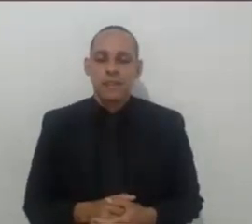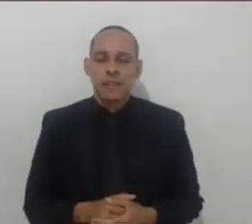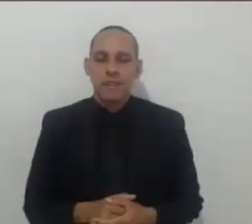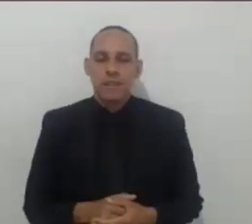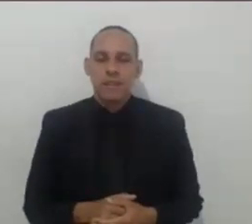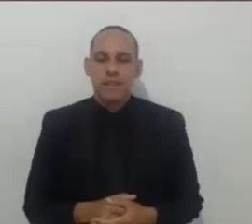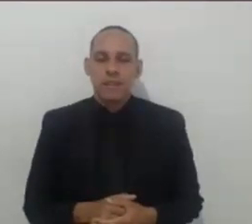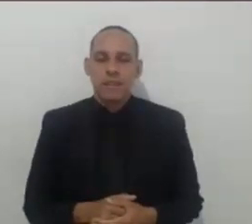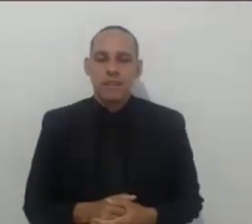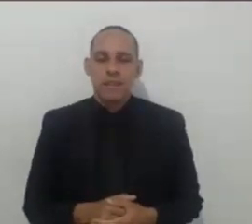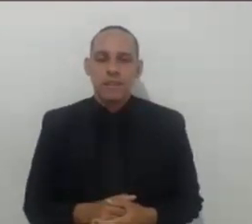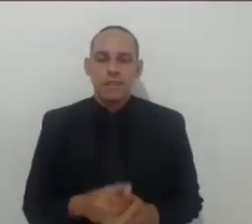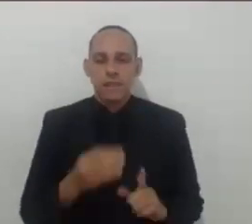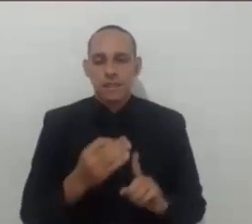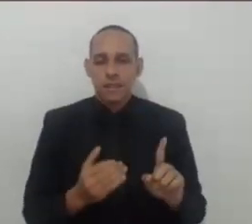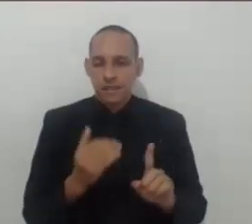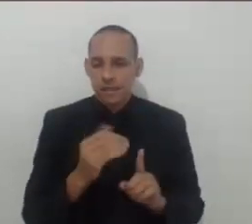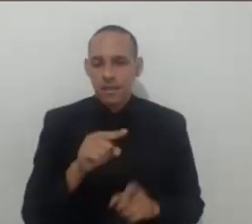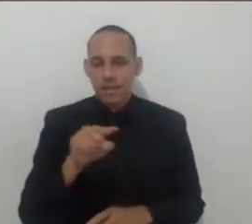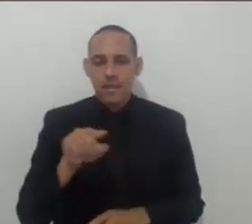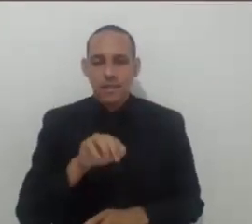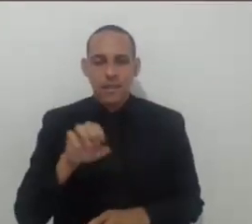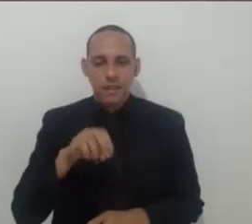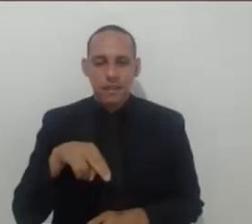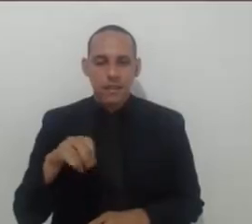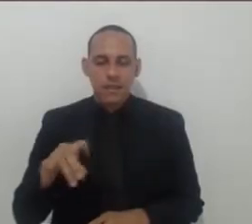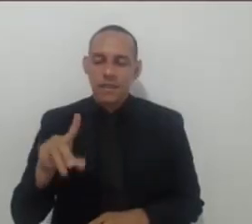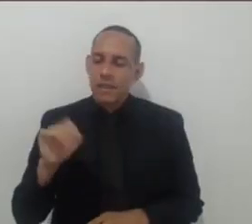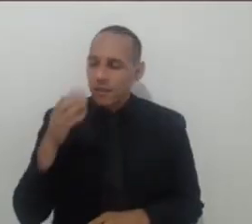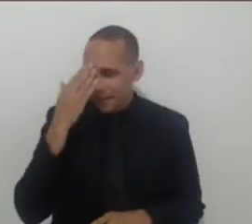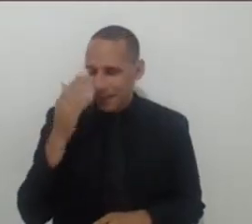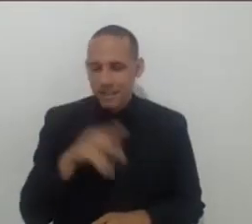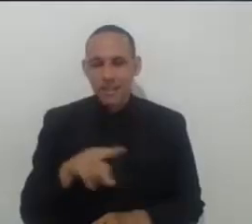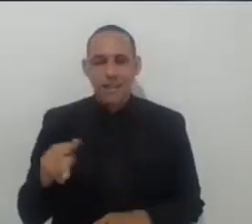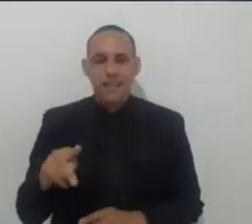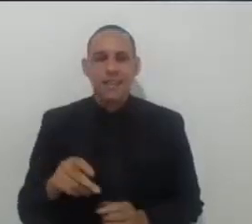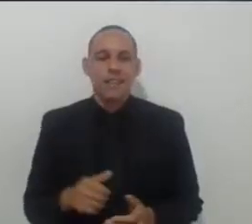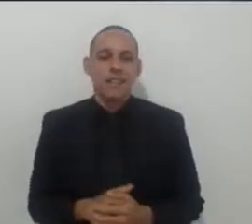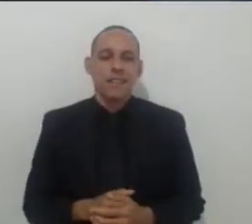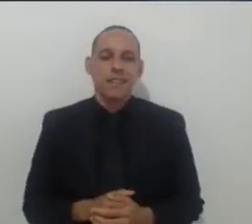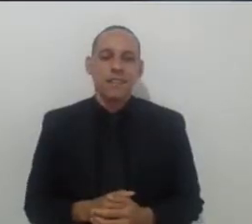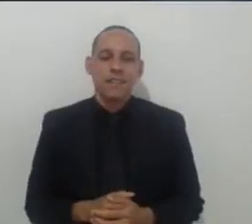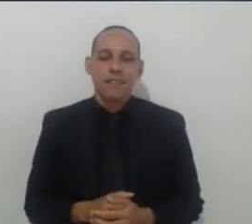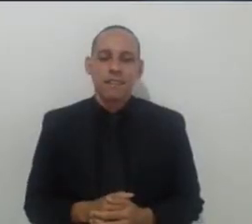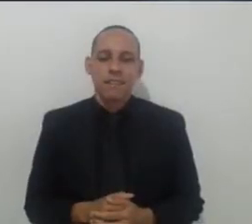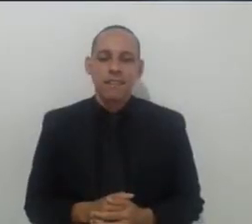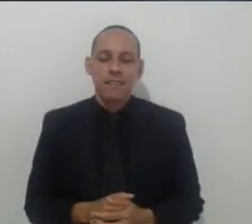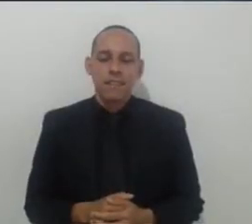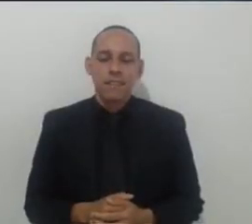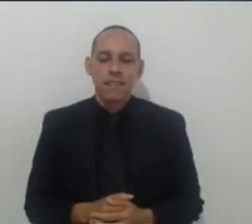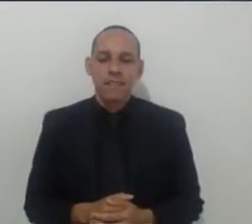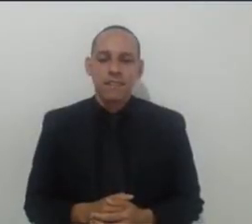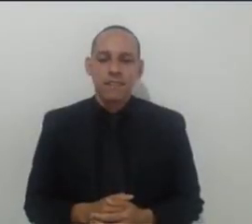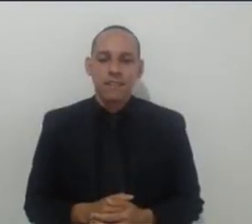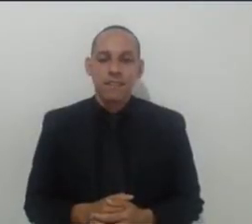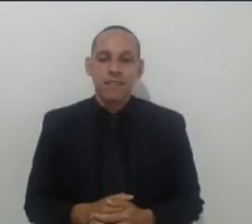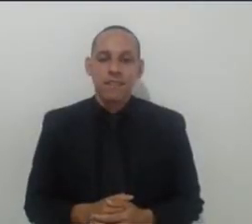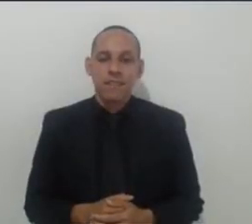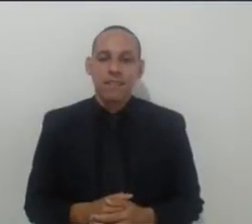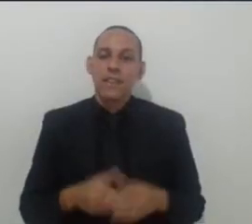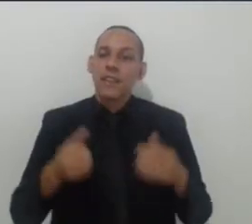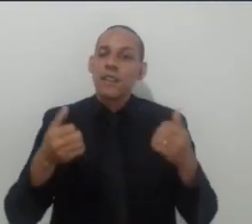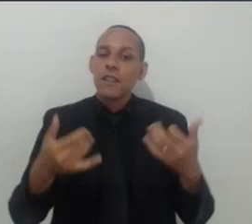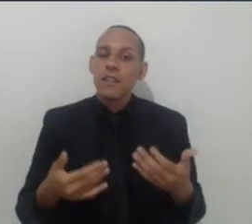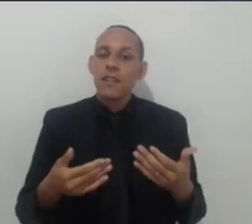Excelência, desembargadora Zeneide. Obrigado, senhor presidente. E declaro encerrada a ordem